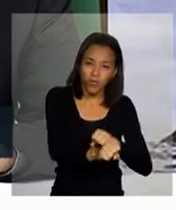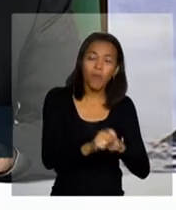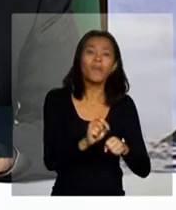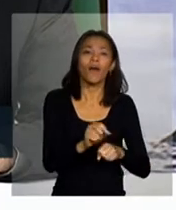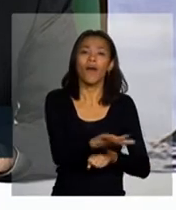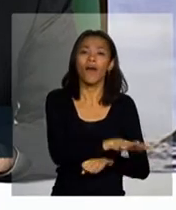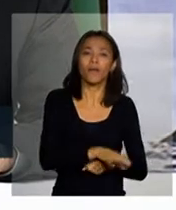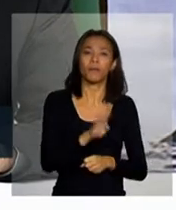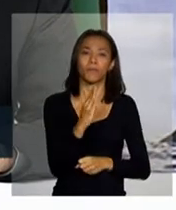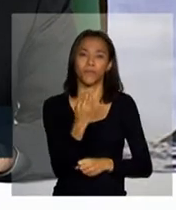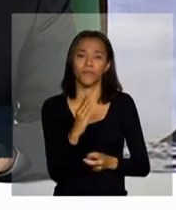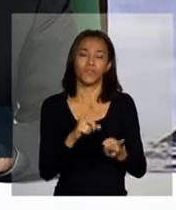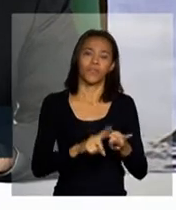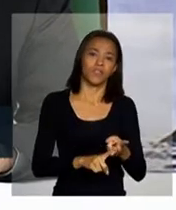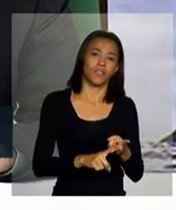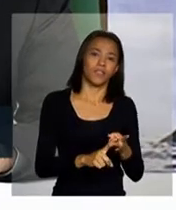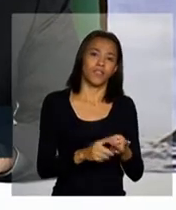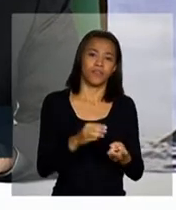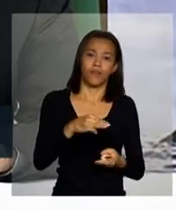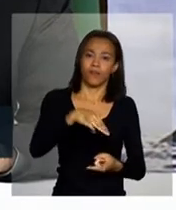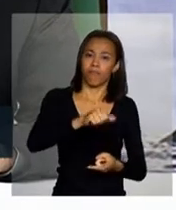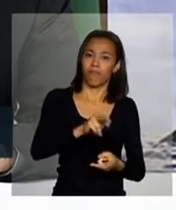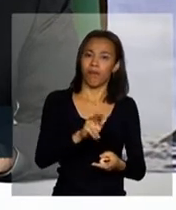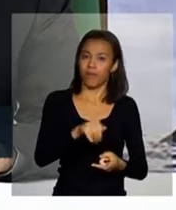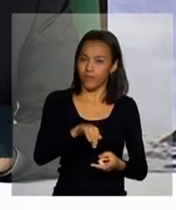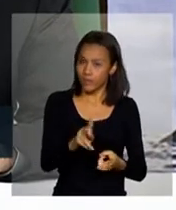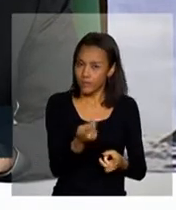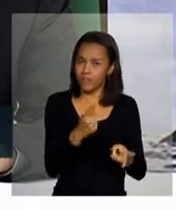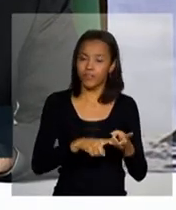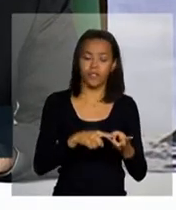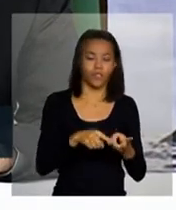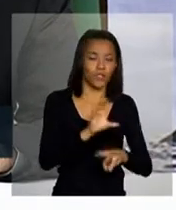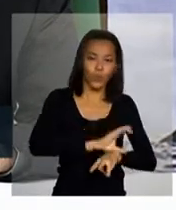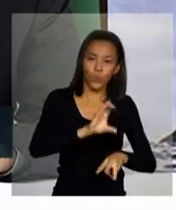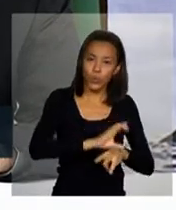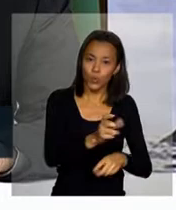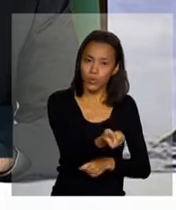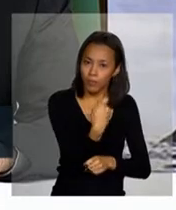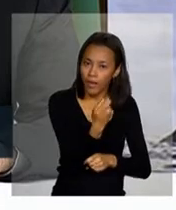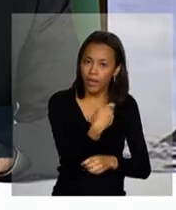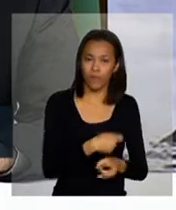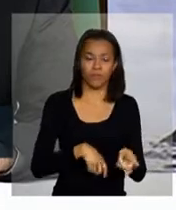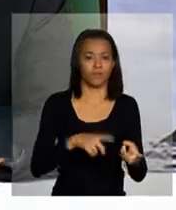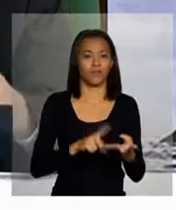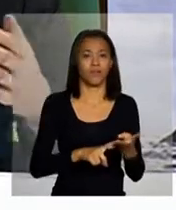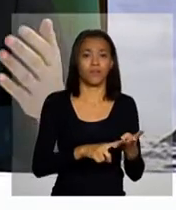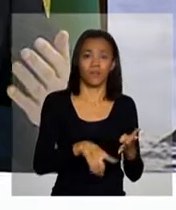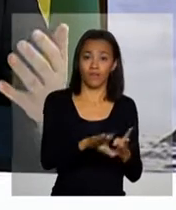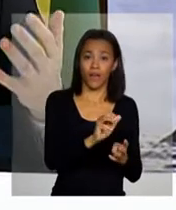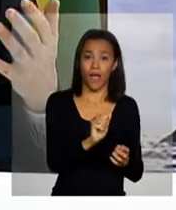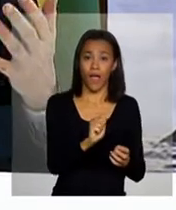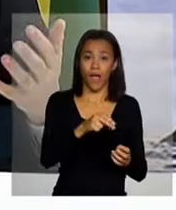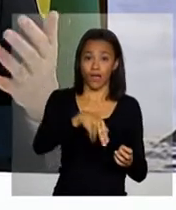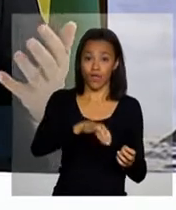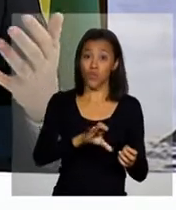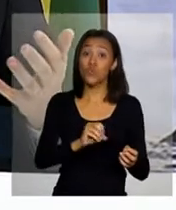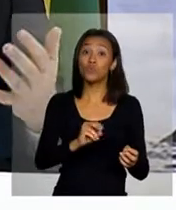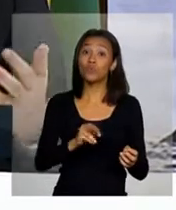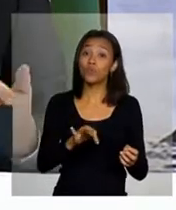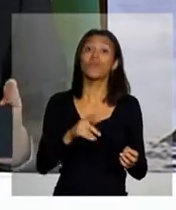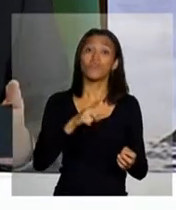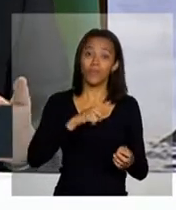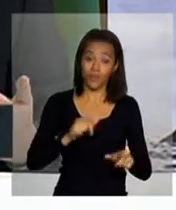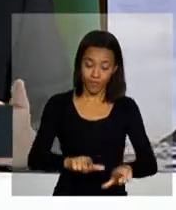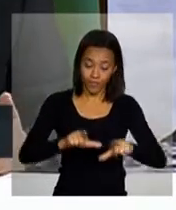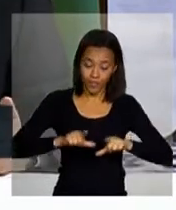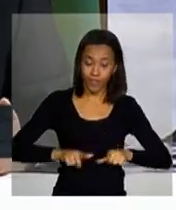biologia marinha, que se formam em curso de pesca, que se formam em aquicultura e tem um diploma, mas não tem financiamento